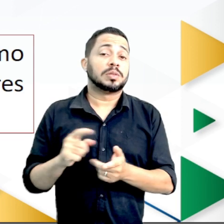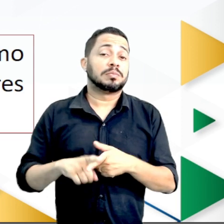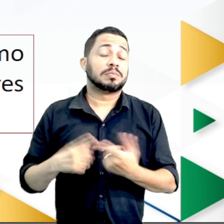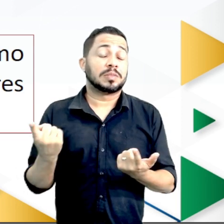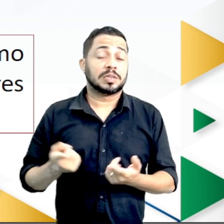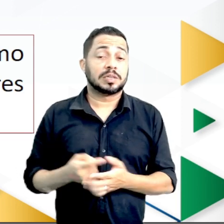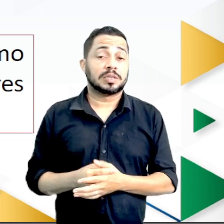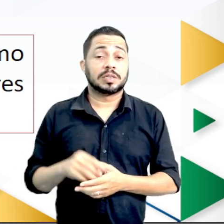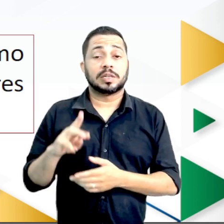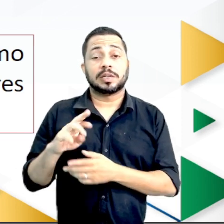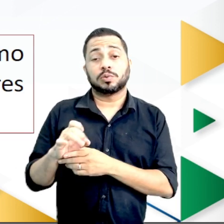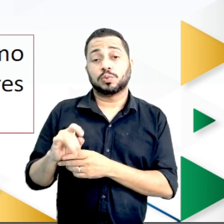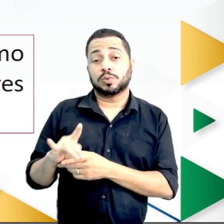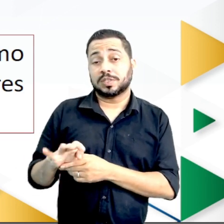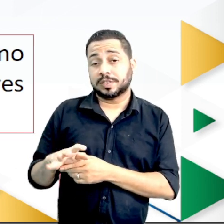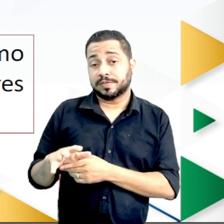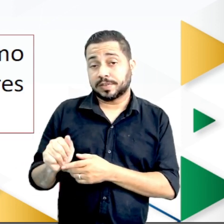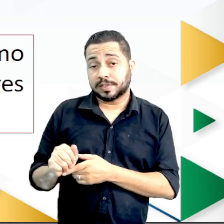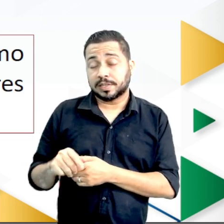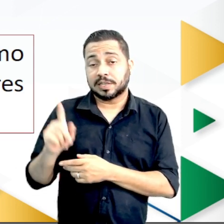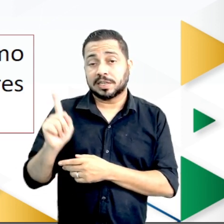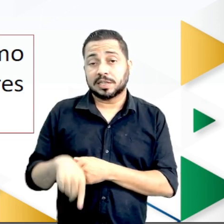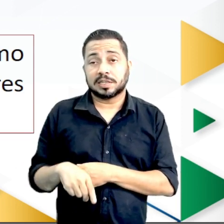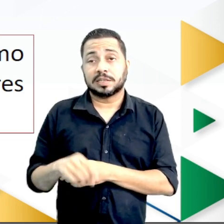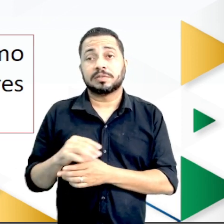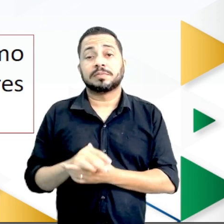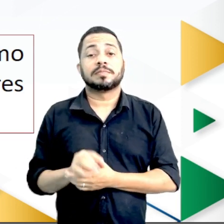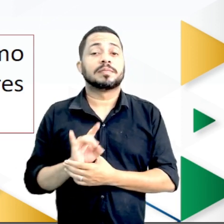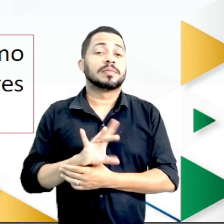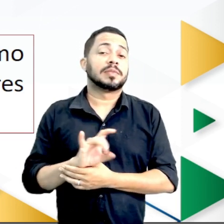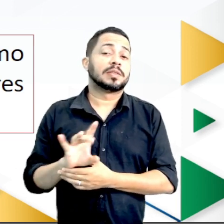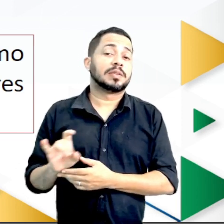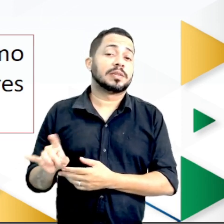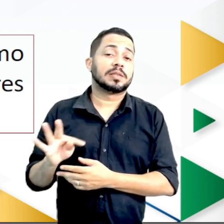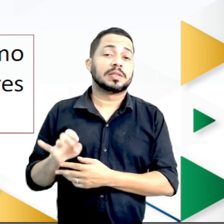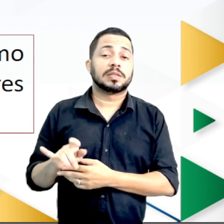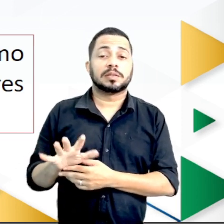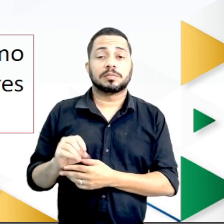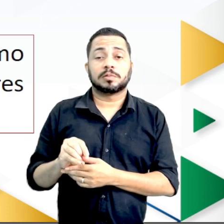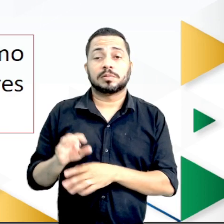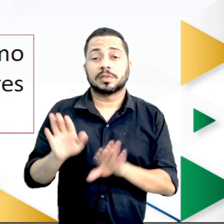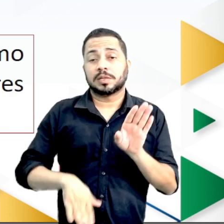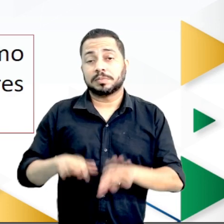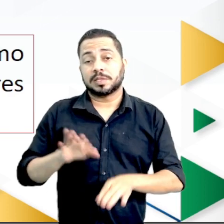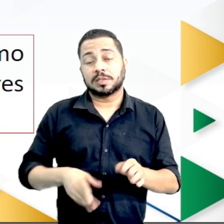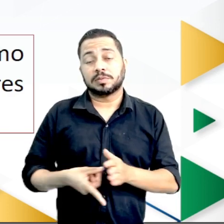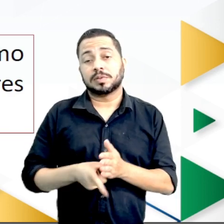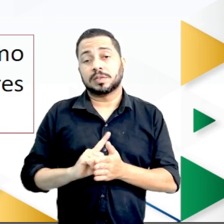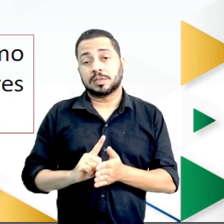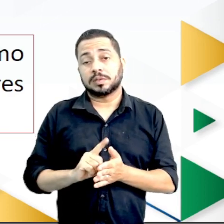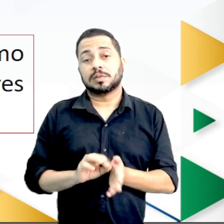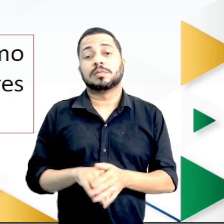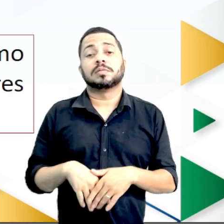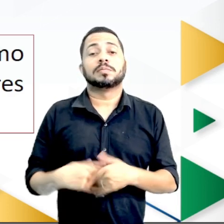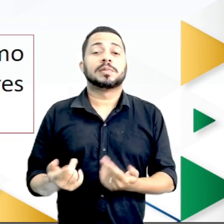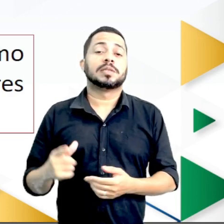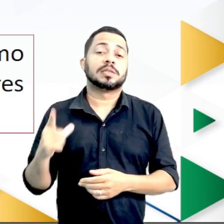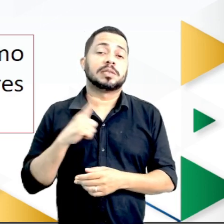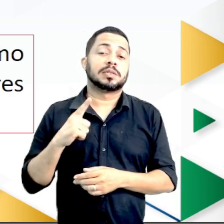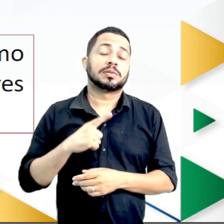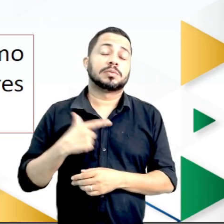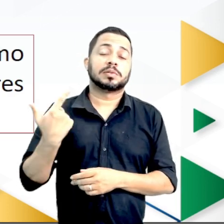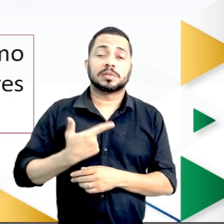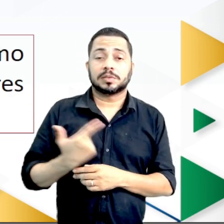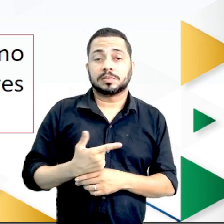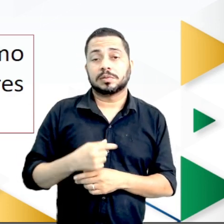na recursiva, ela é quando cada termo depende do anterior. Então, para ter o segundo termo,